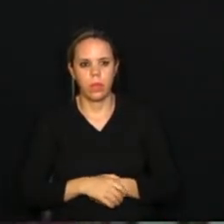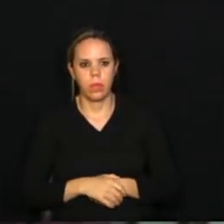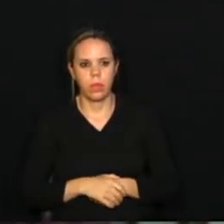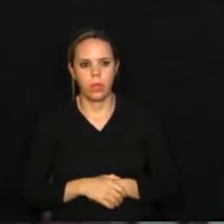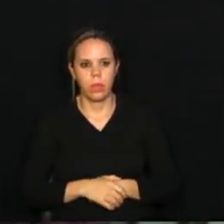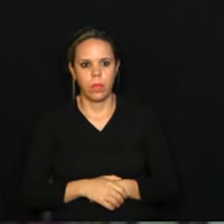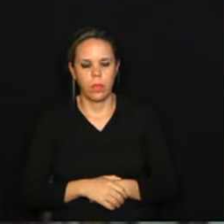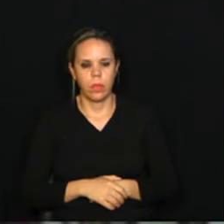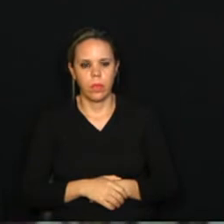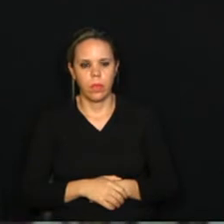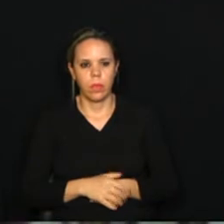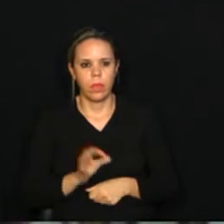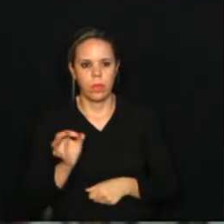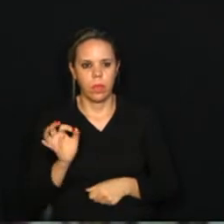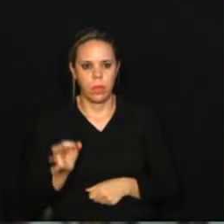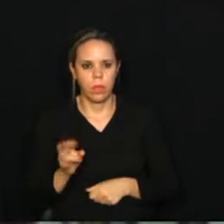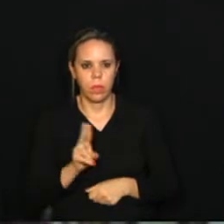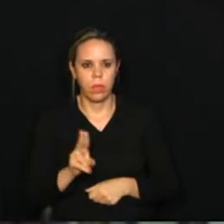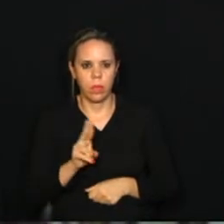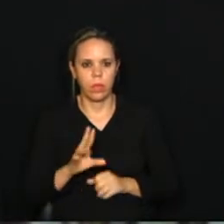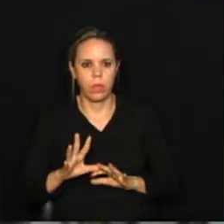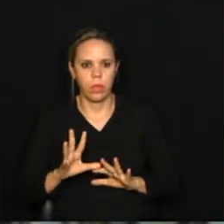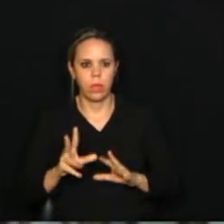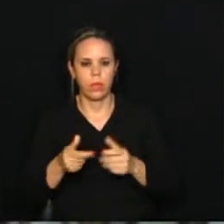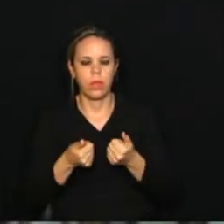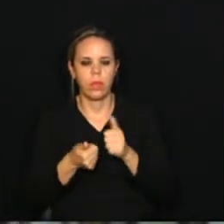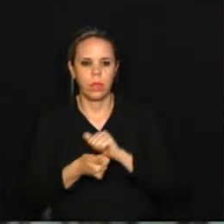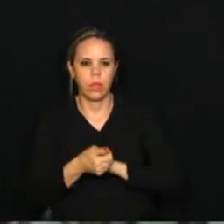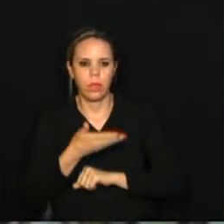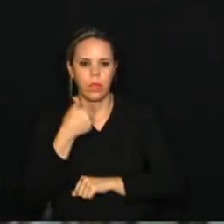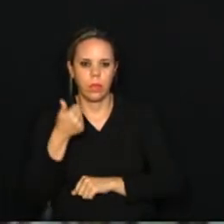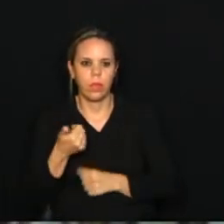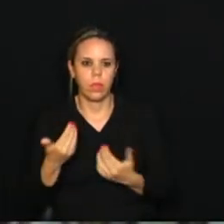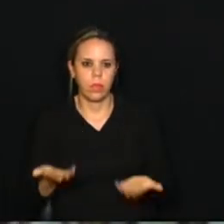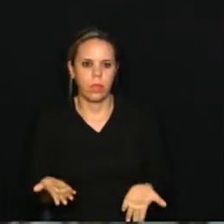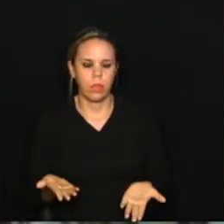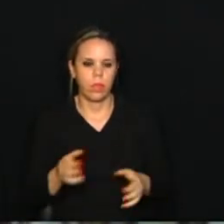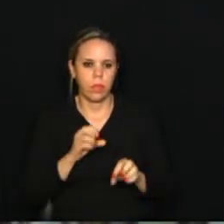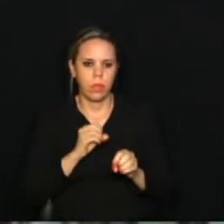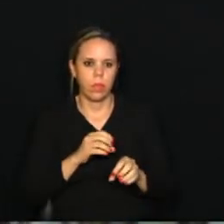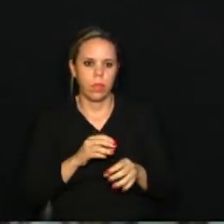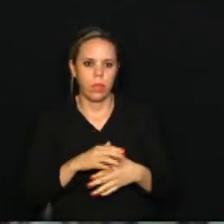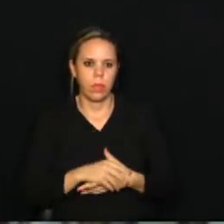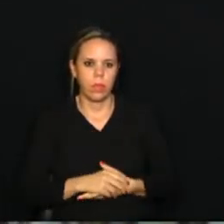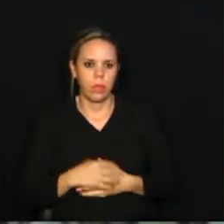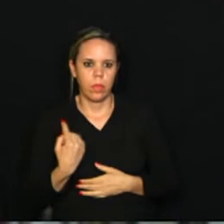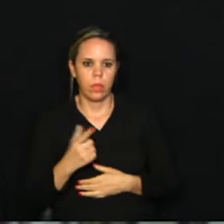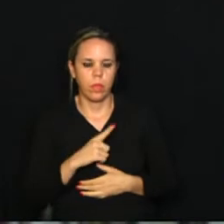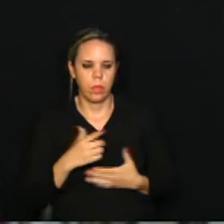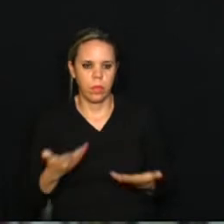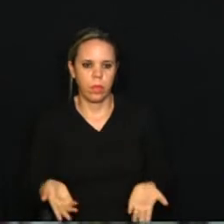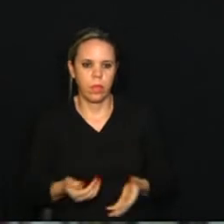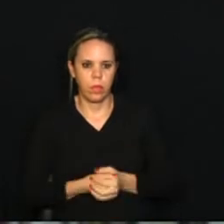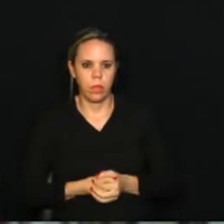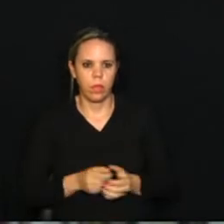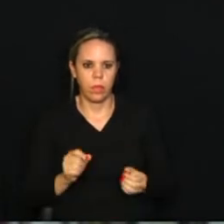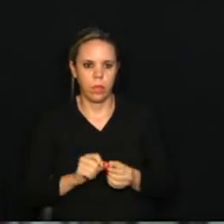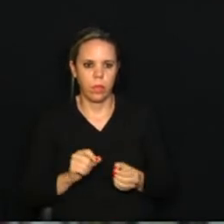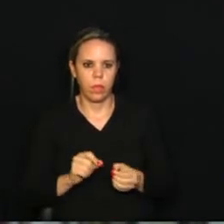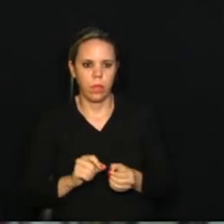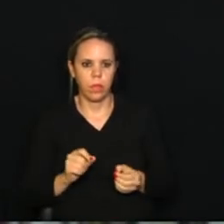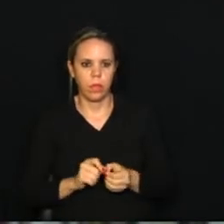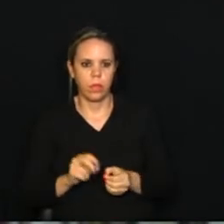isso certamente será útil para qualificar a educação que nós estamos fazendo,